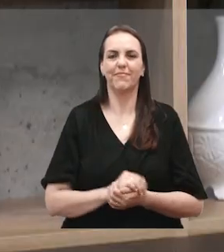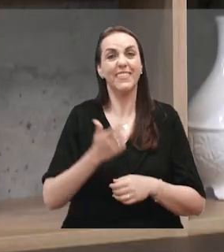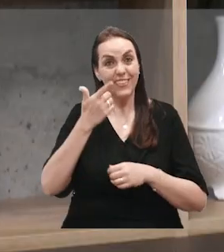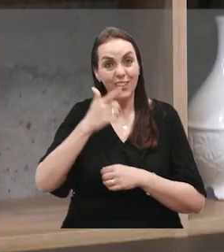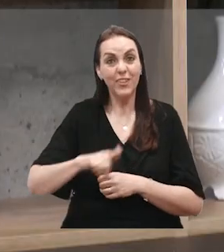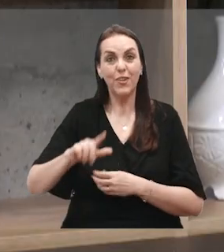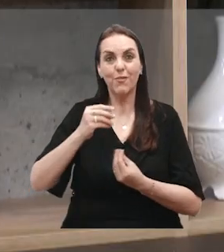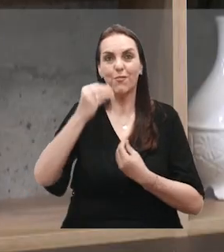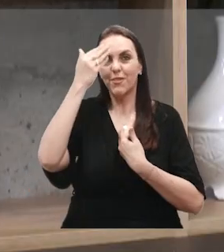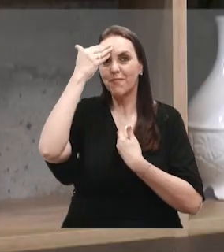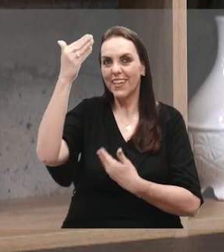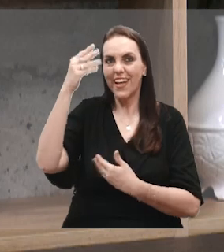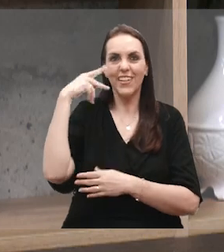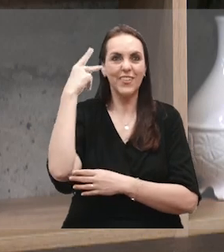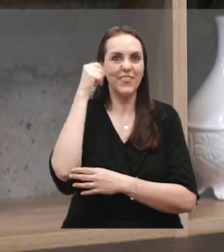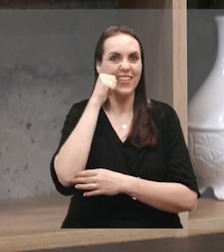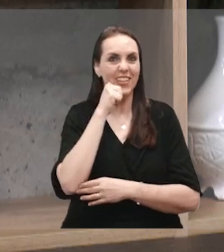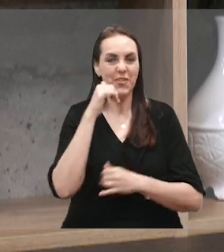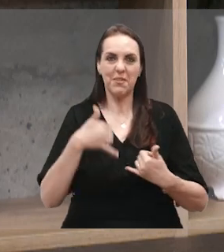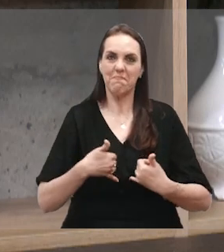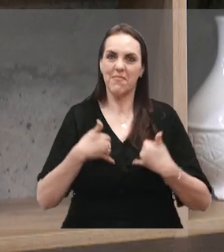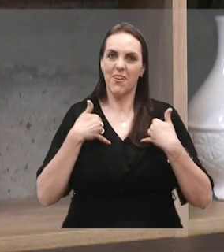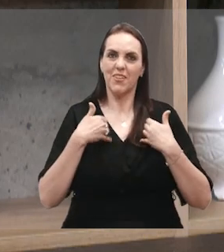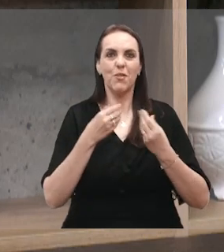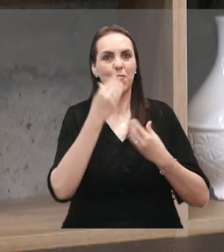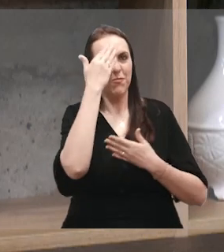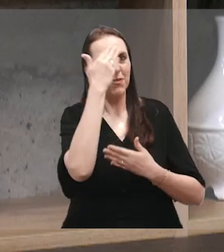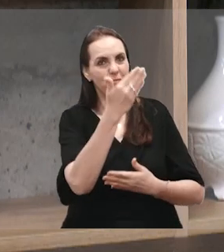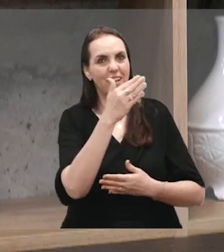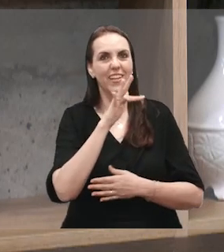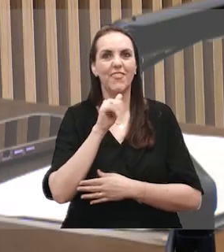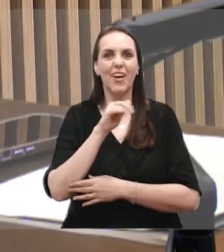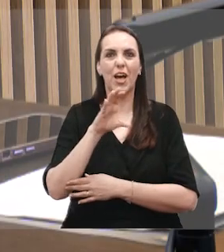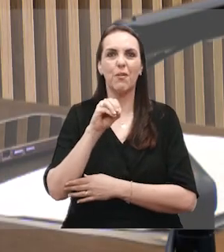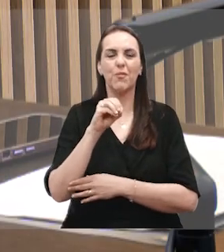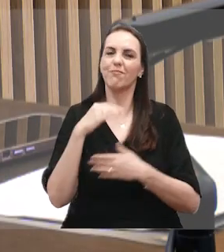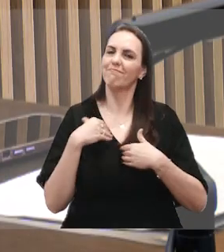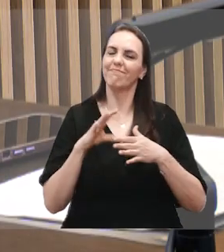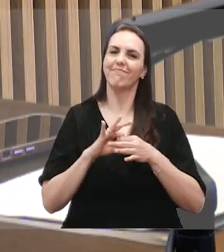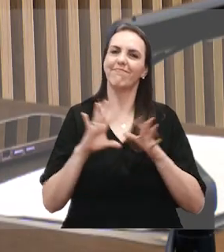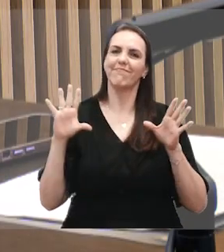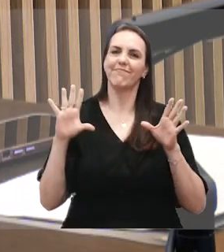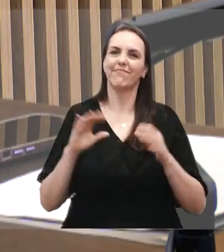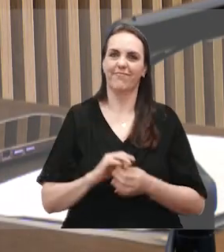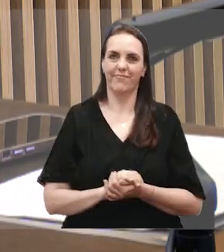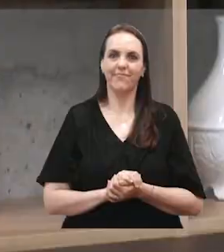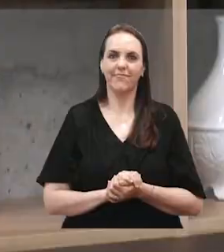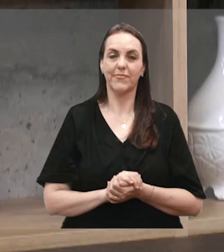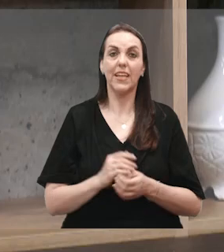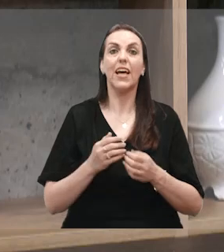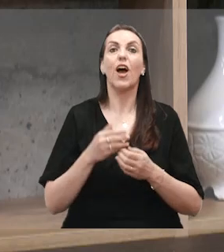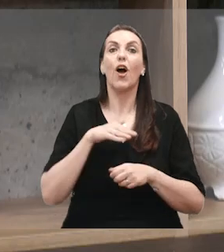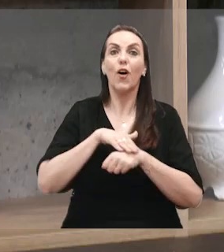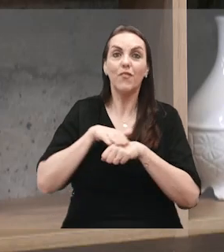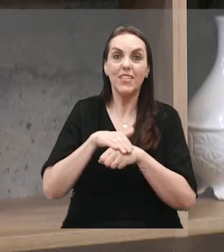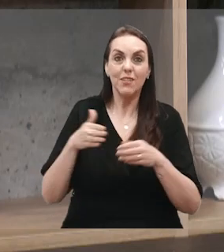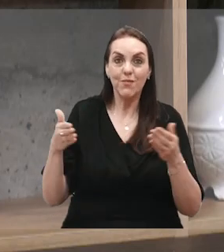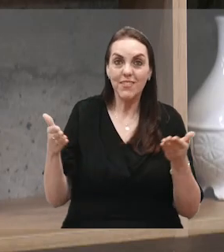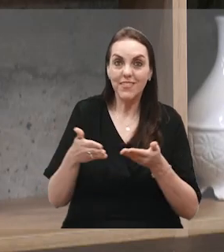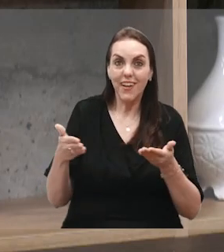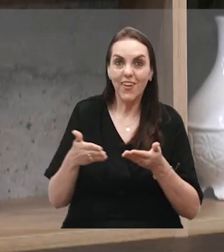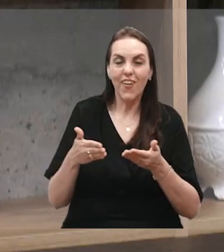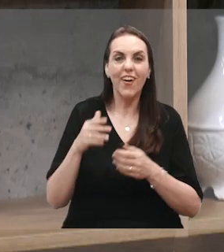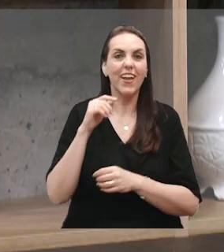vez, muito obrigado, vereadora, foi uma honra. Muito obrigado, Fábio, e estamos aí à disposição. Acabamos de conversar, então,